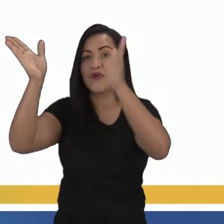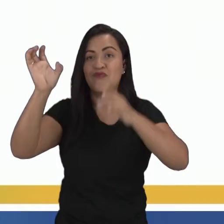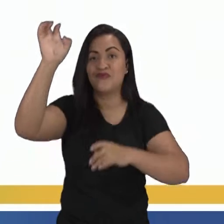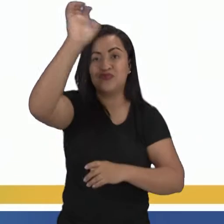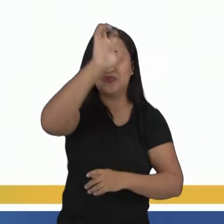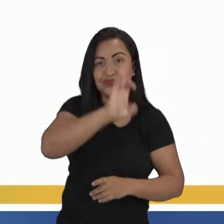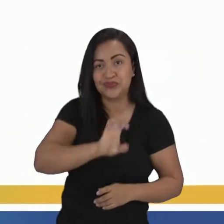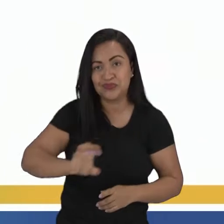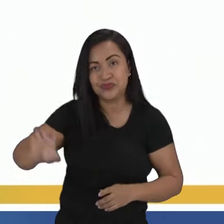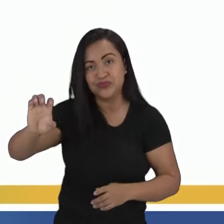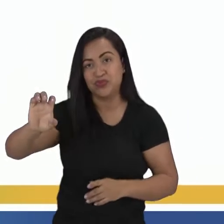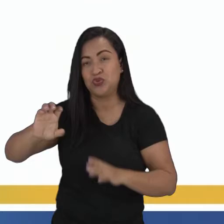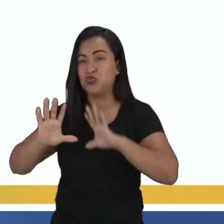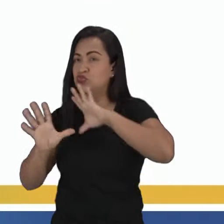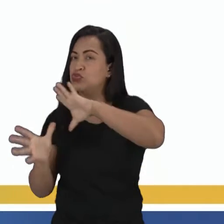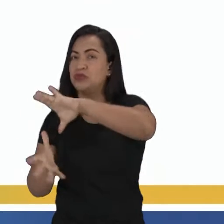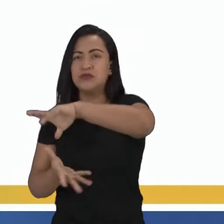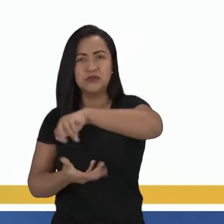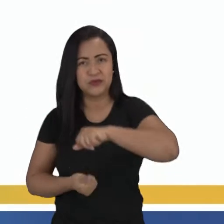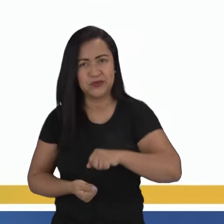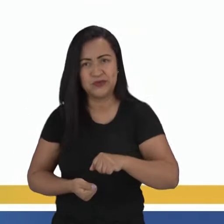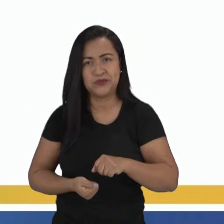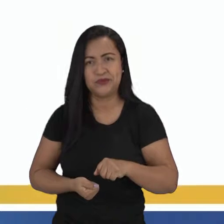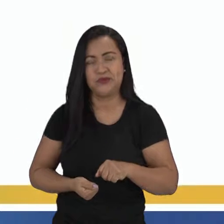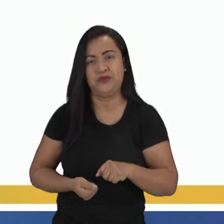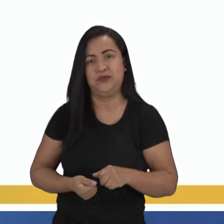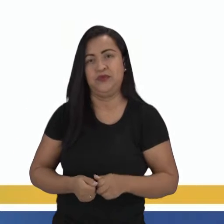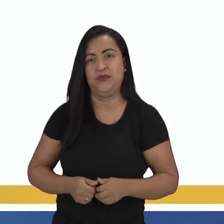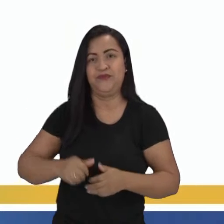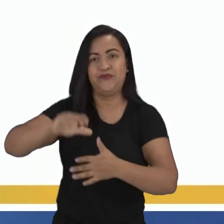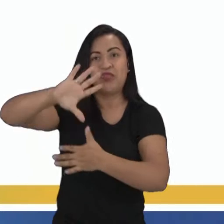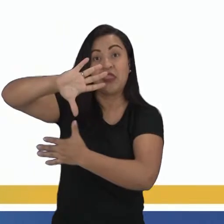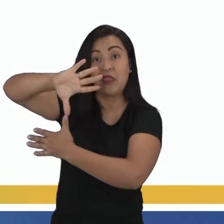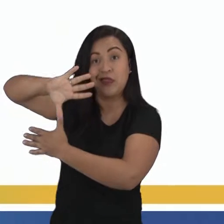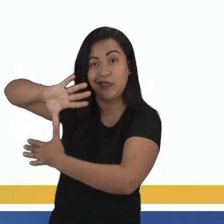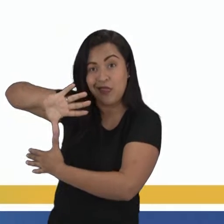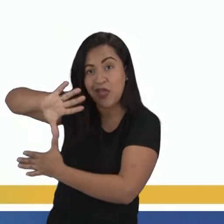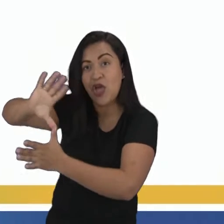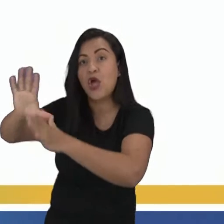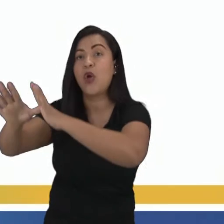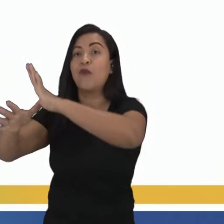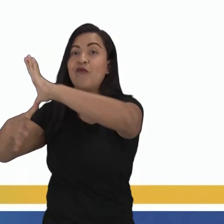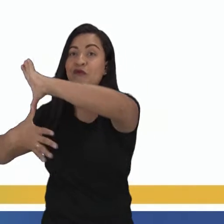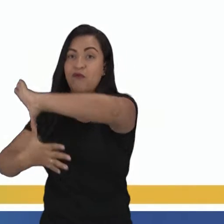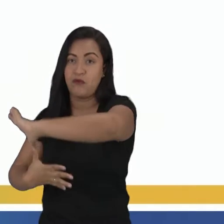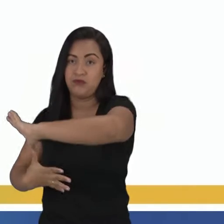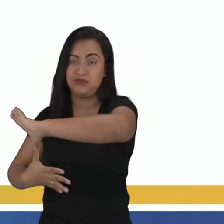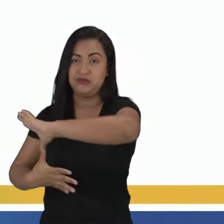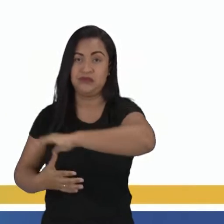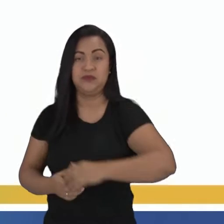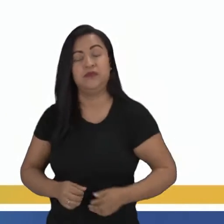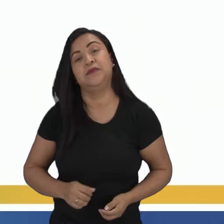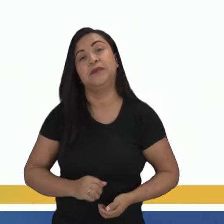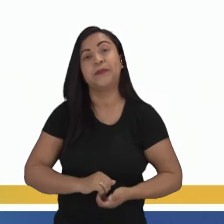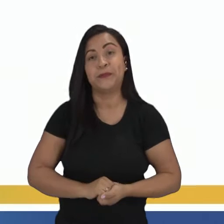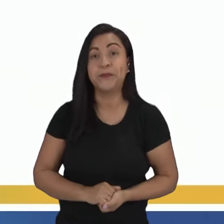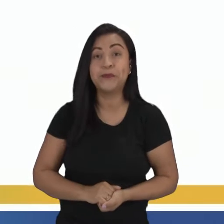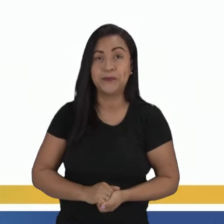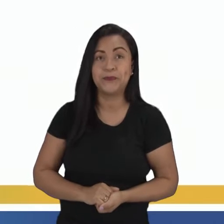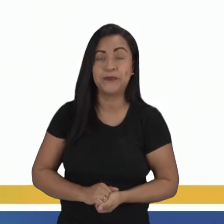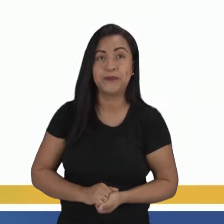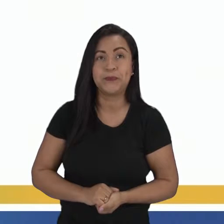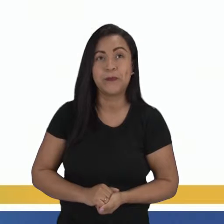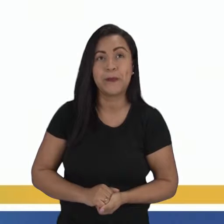do continente como do mundo afora, em escala global, realmente poucas regiões estão livres dessa pandemia,